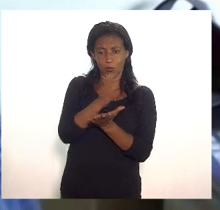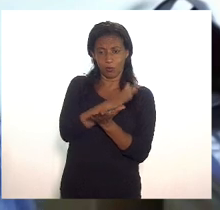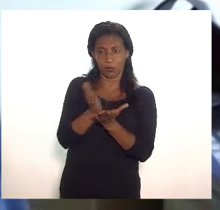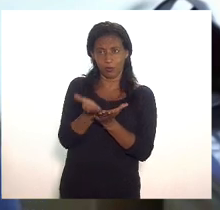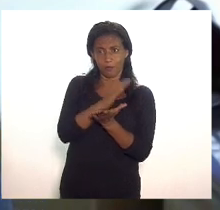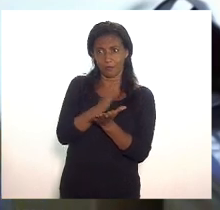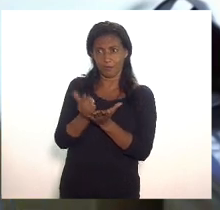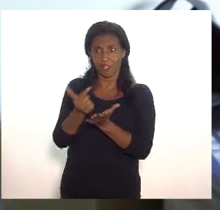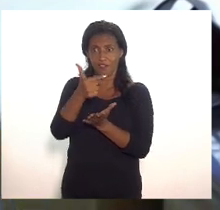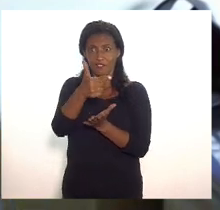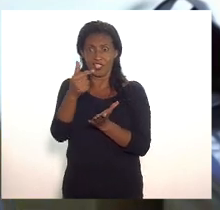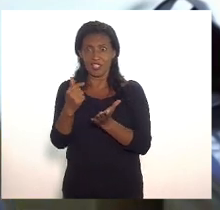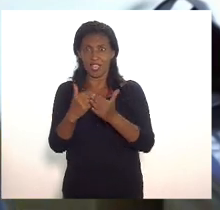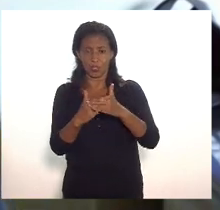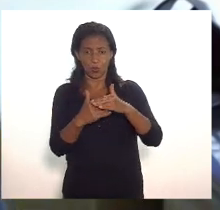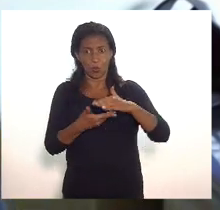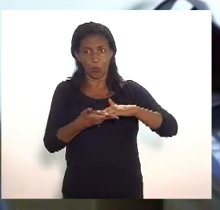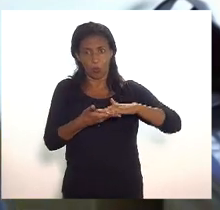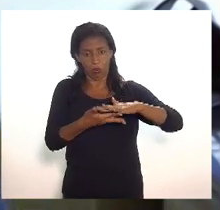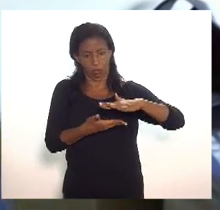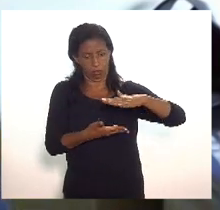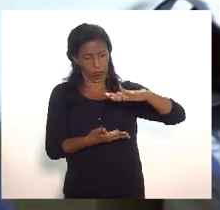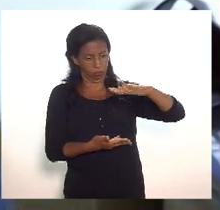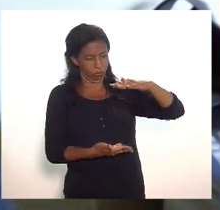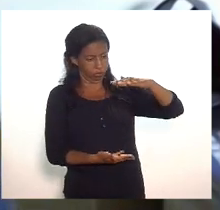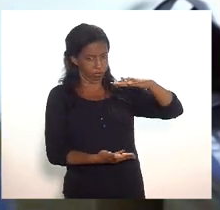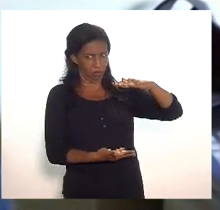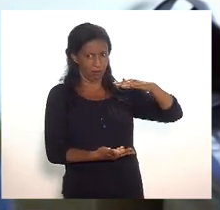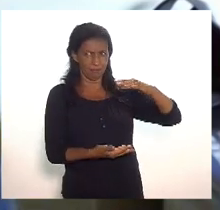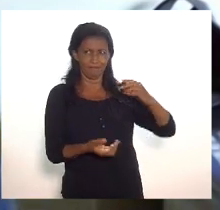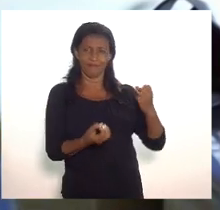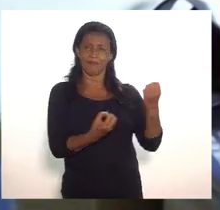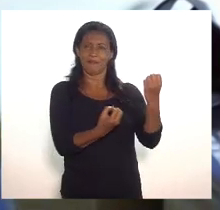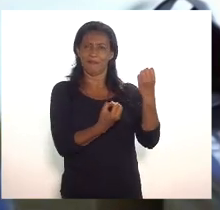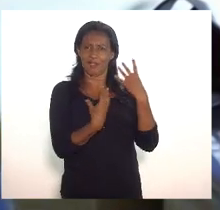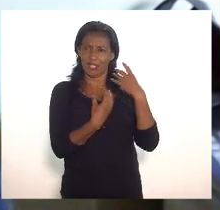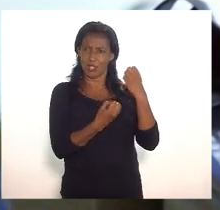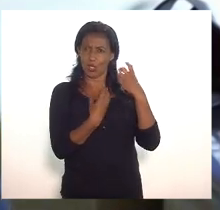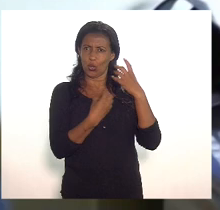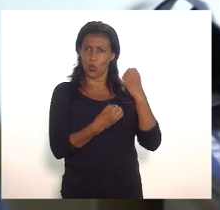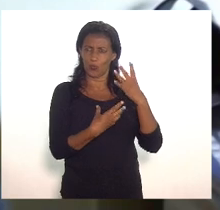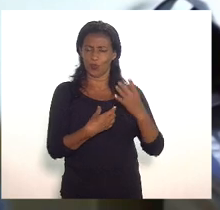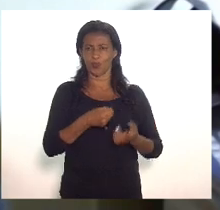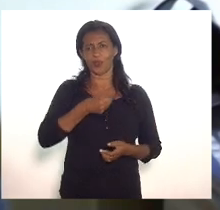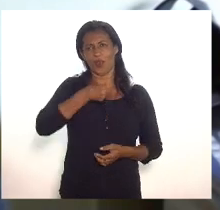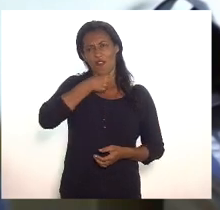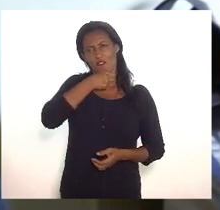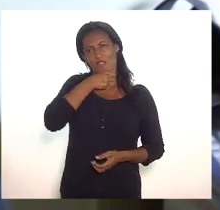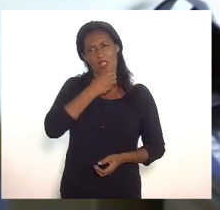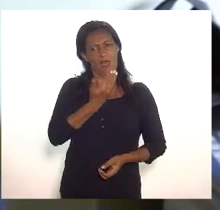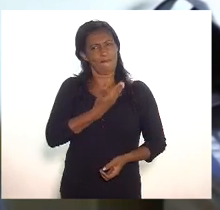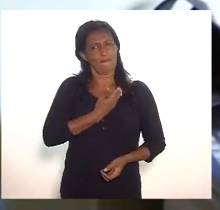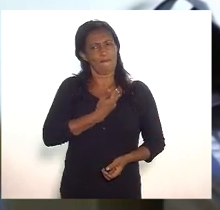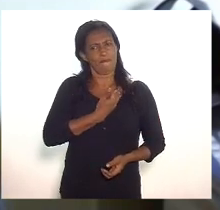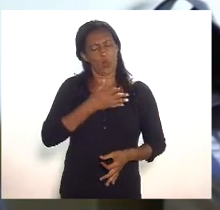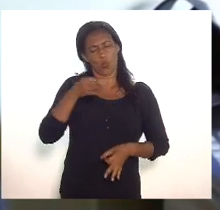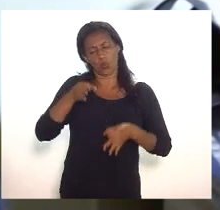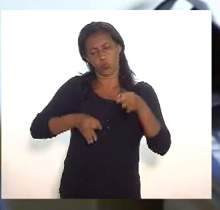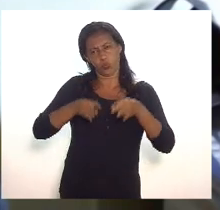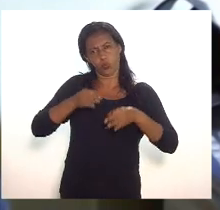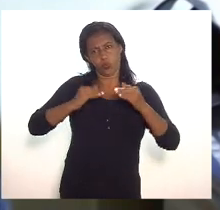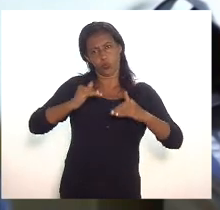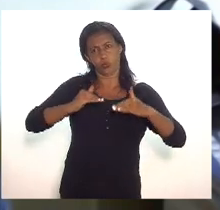páginas. Me ensinou um velho desembargador, que era meu amigo, que já